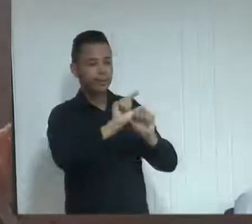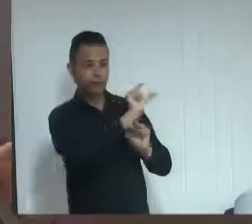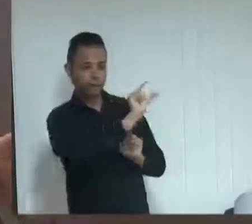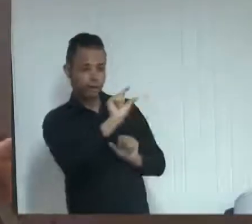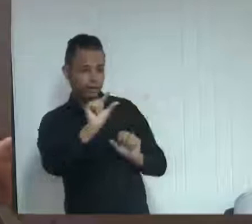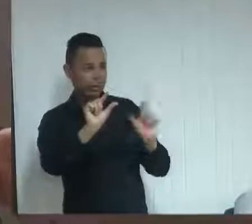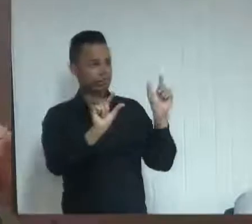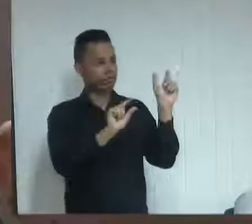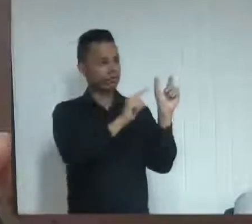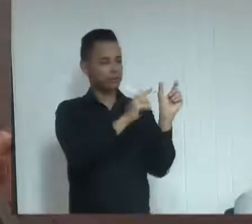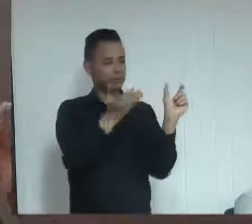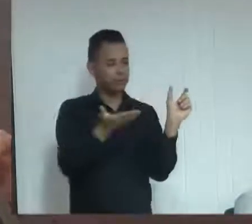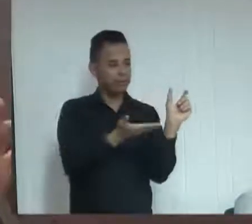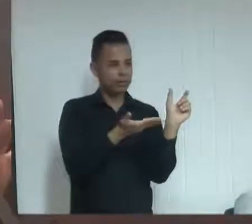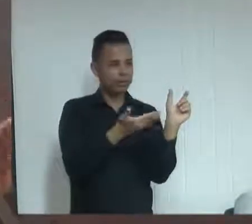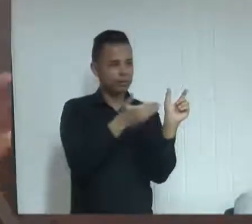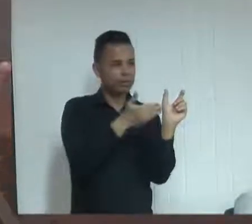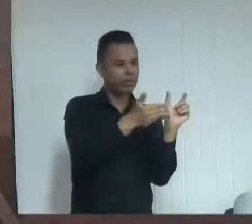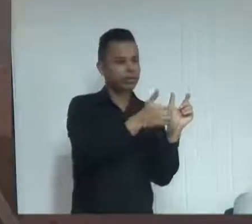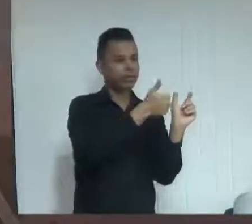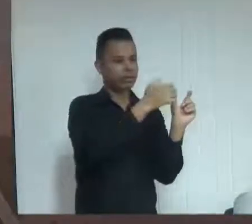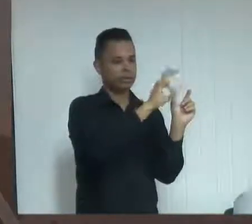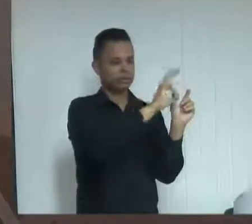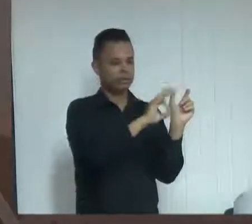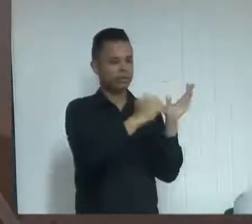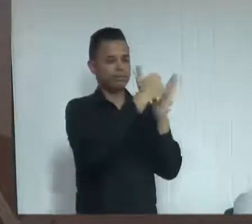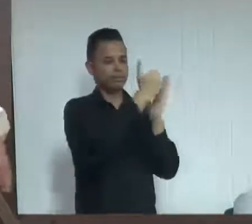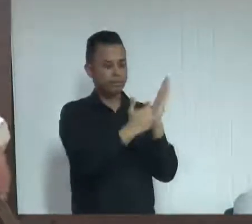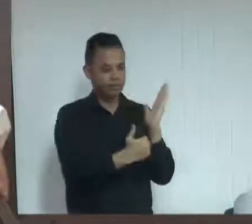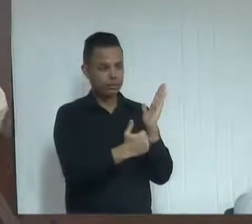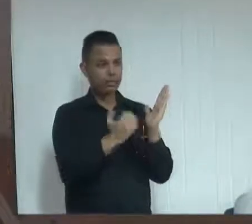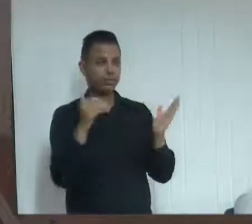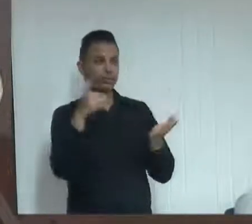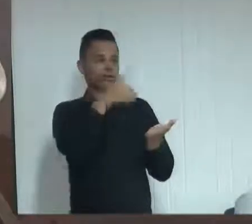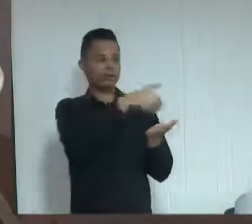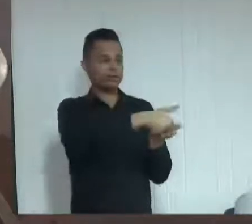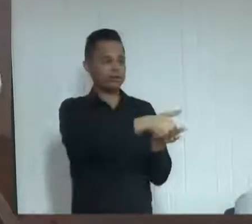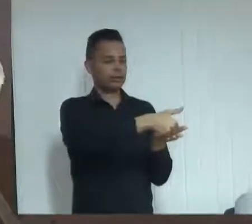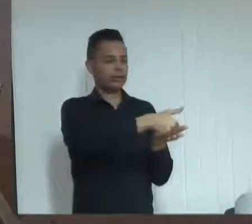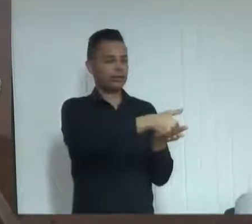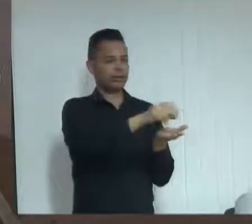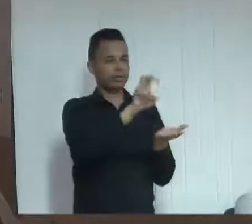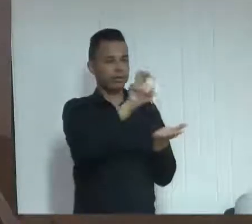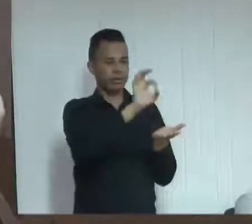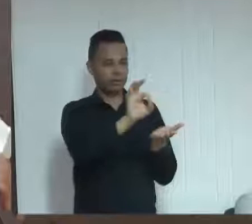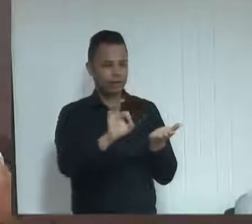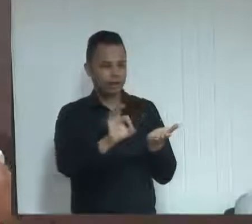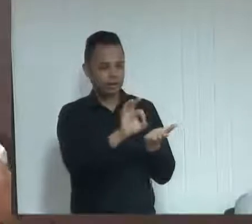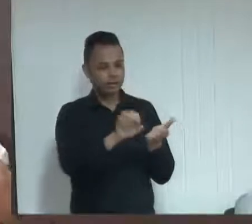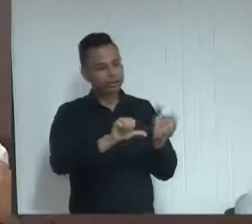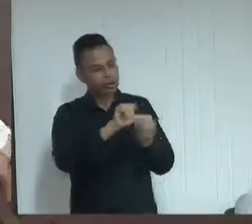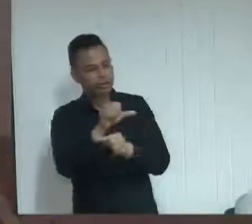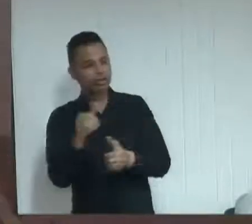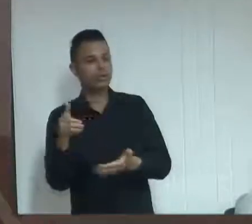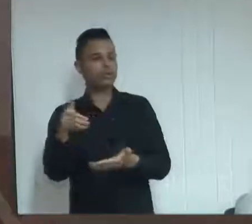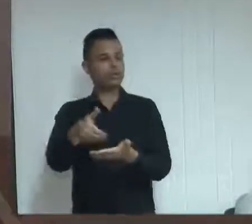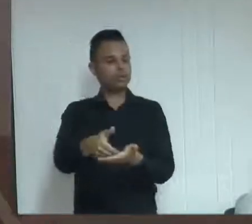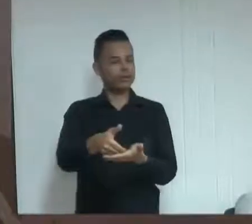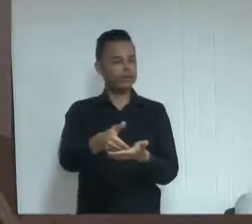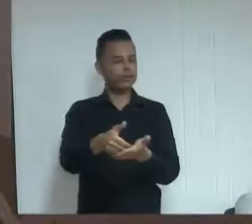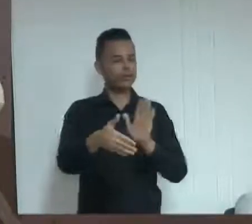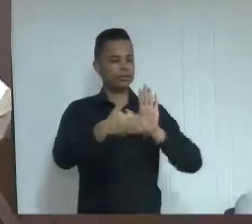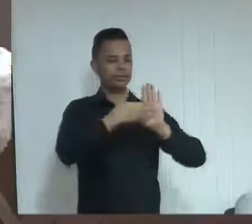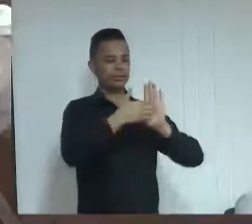nomenclatura, hoje, dê 10% de desconto para quem paga à vista, dê 5% de desconto quem paga à vista.